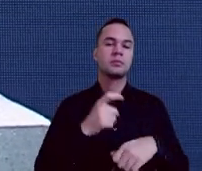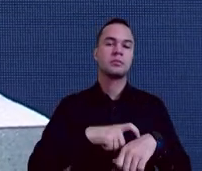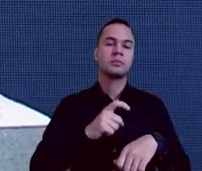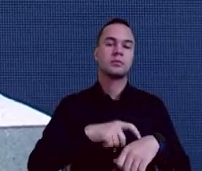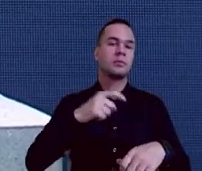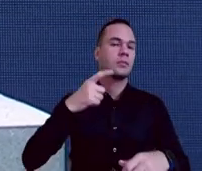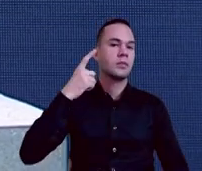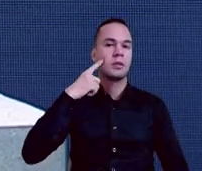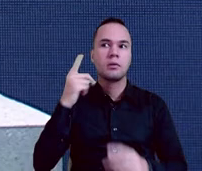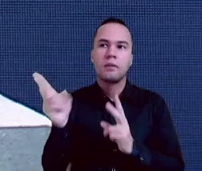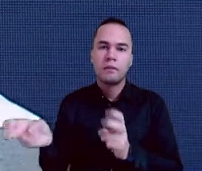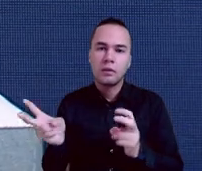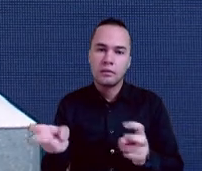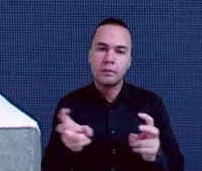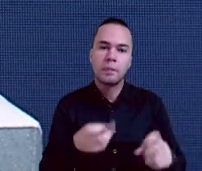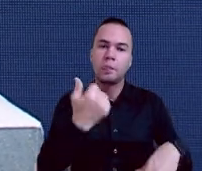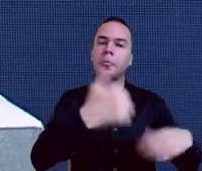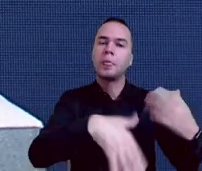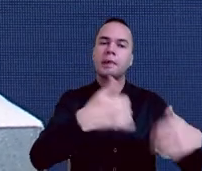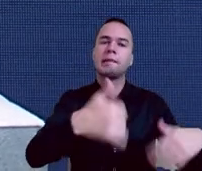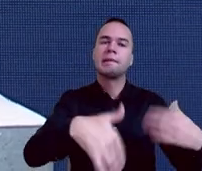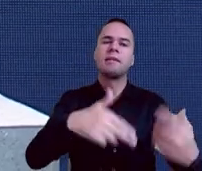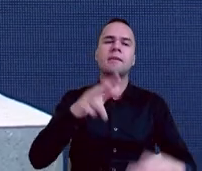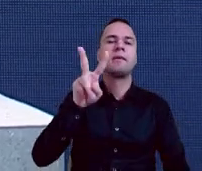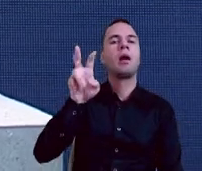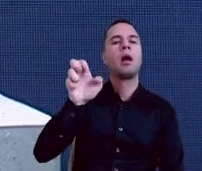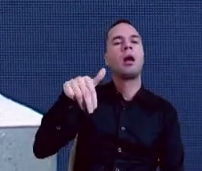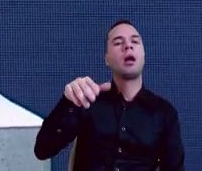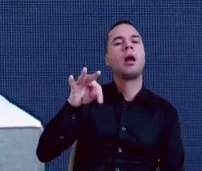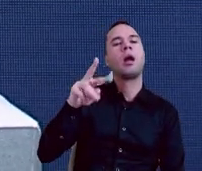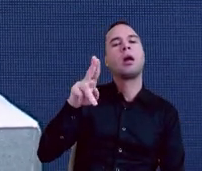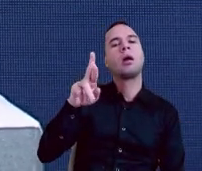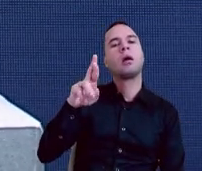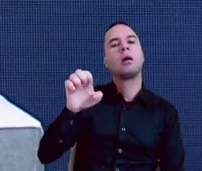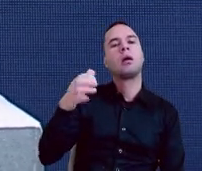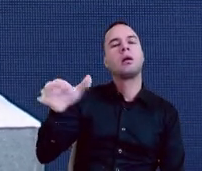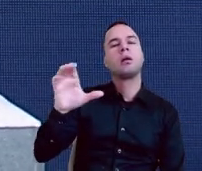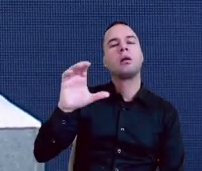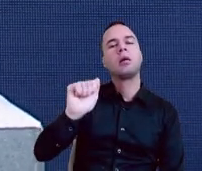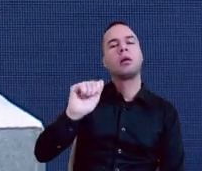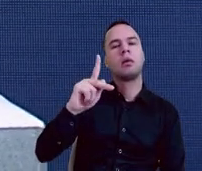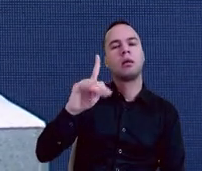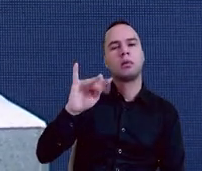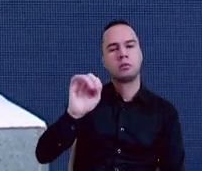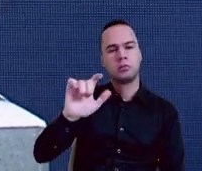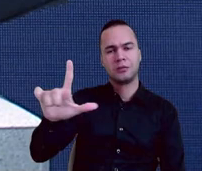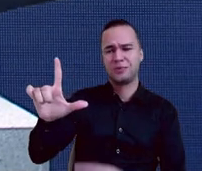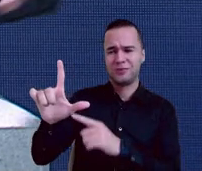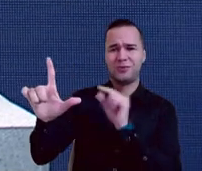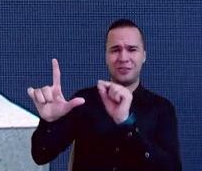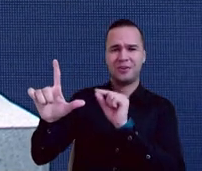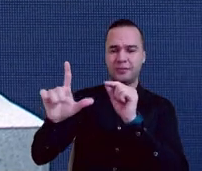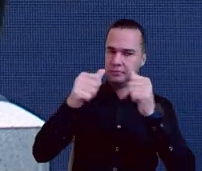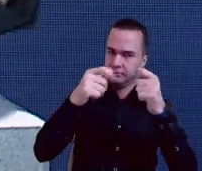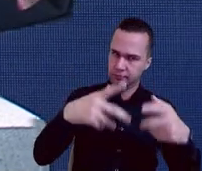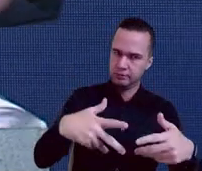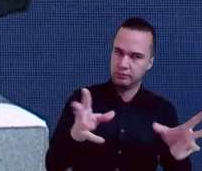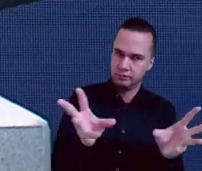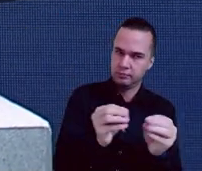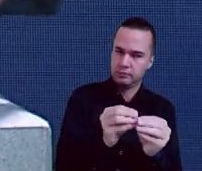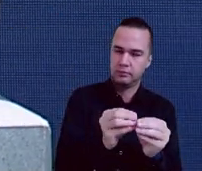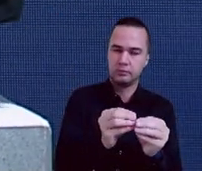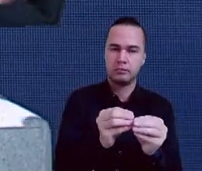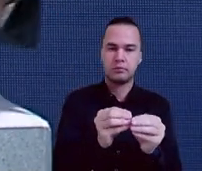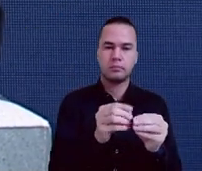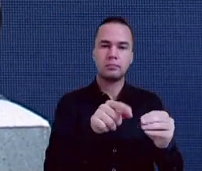explicando o que que a gente requestion e talvez seja legal comentar pessoal que não é da indústria a indústria